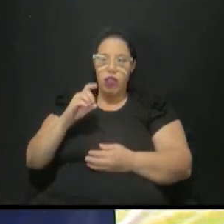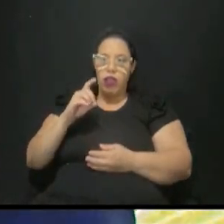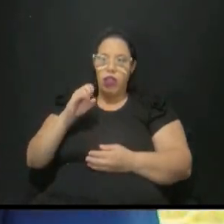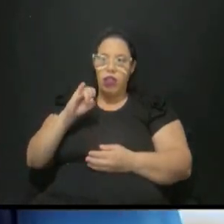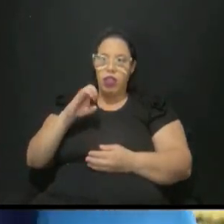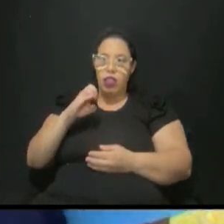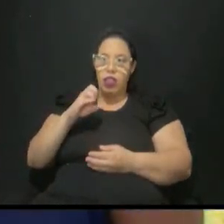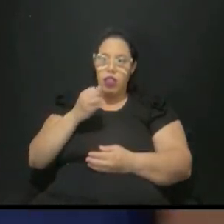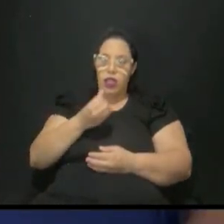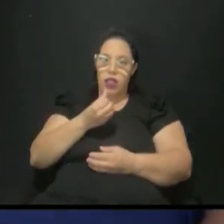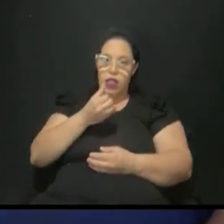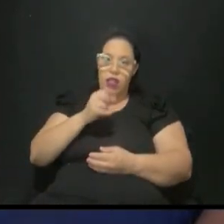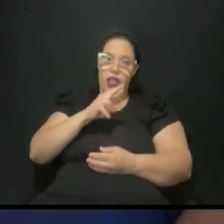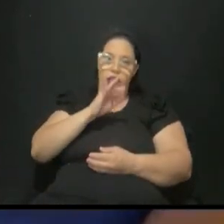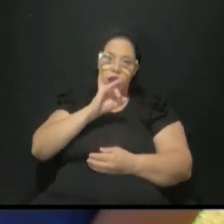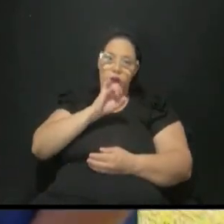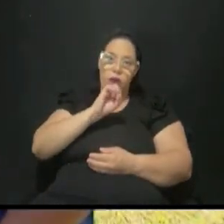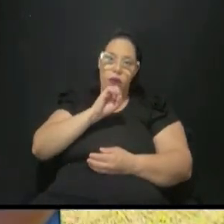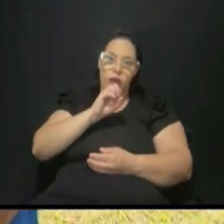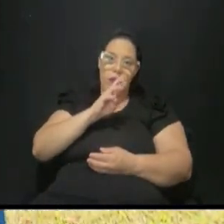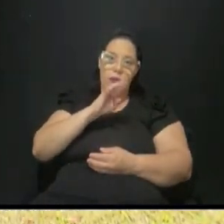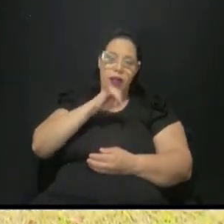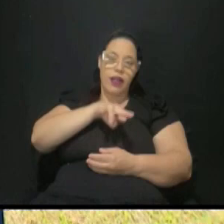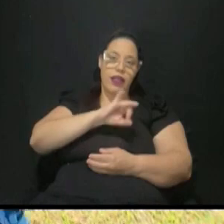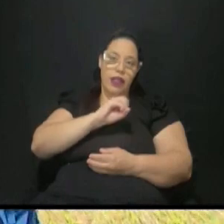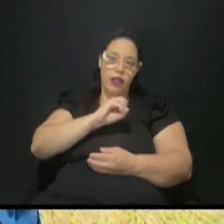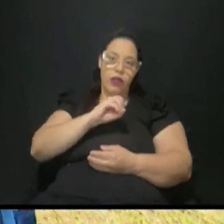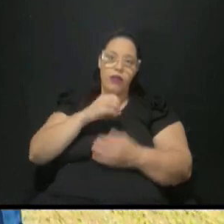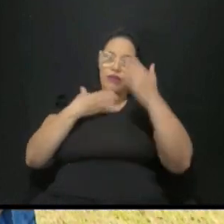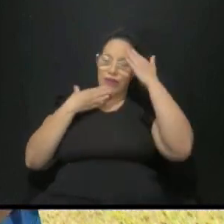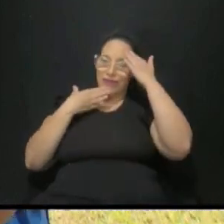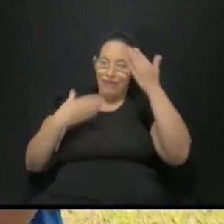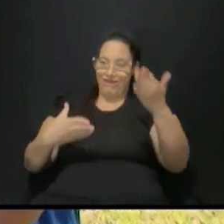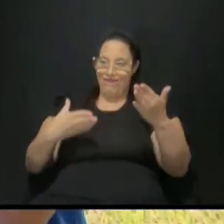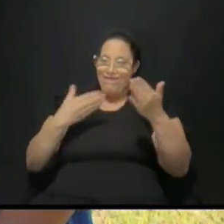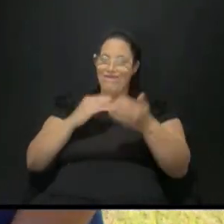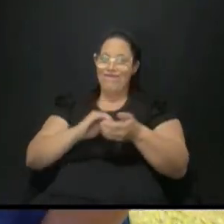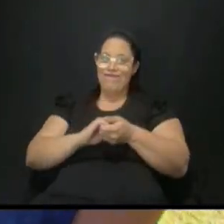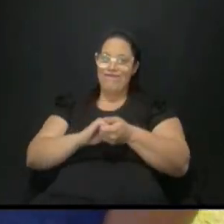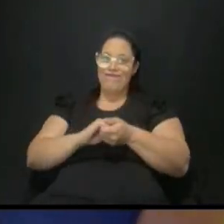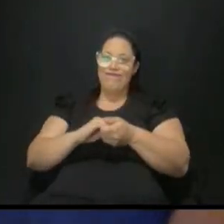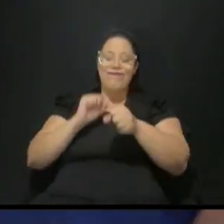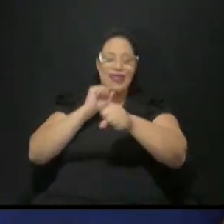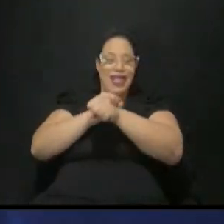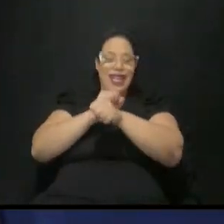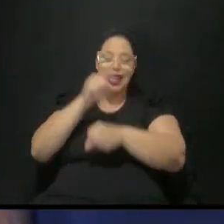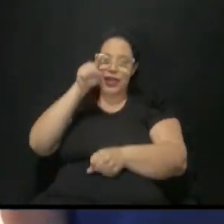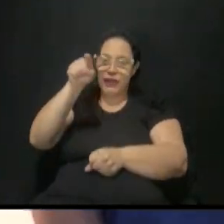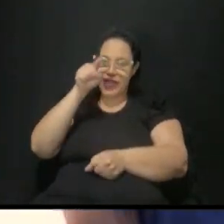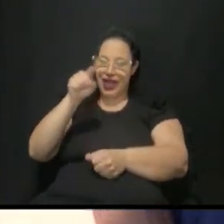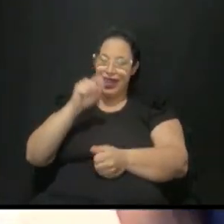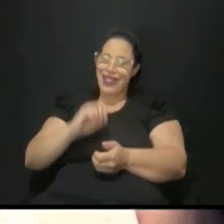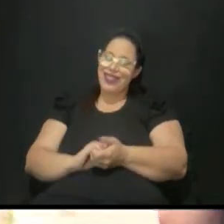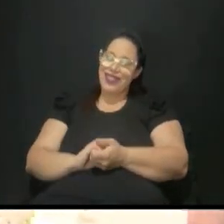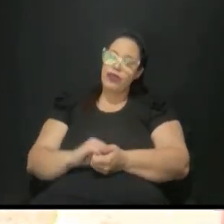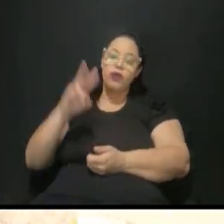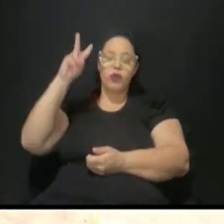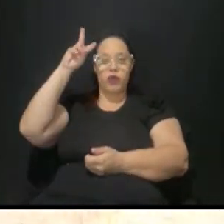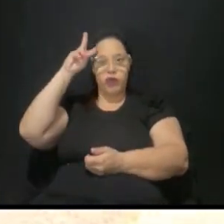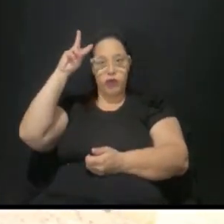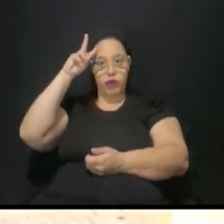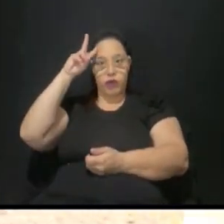obrigada, Letícia, aí, por toda a sua dedicação. Eu que agradeço e espero todos vocês lá. E lembrando que, olha, no São